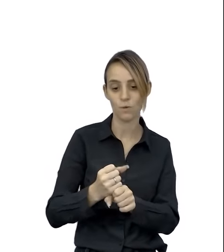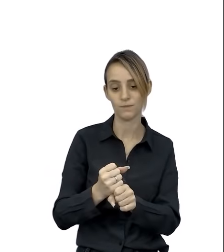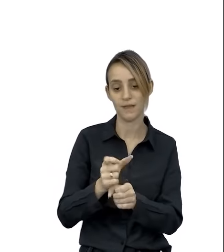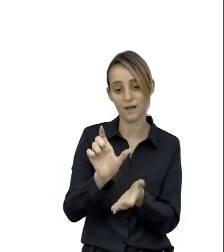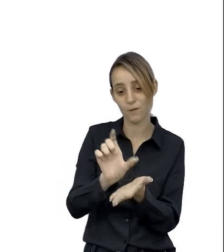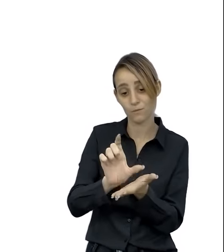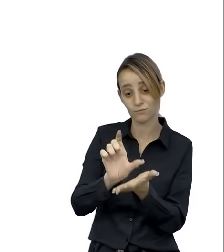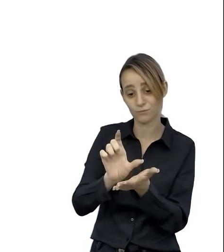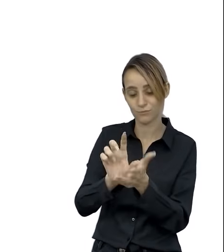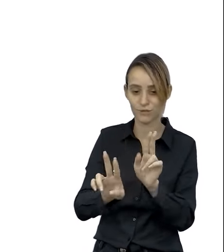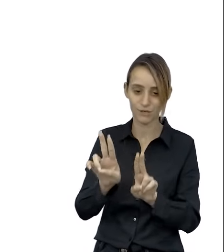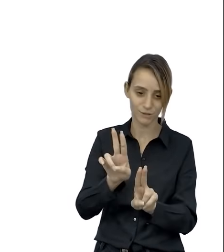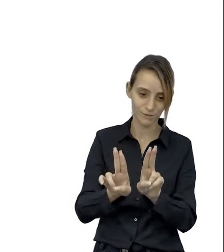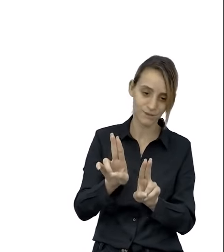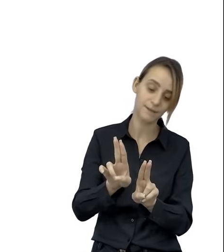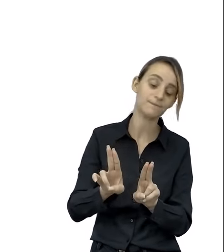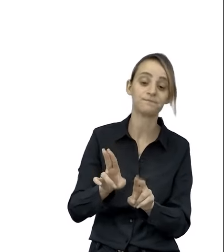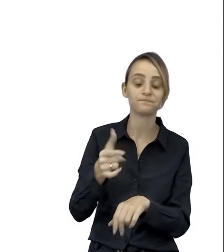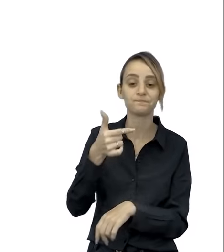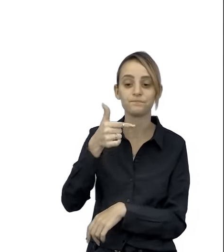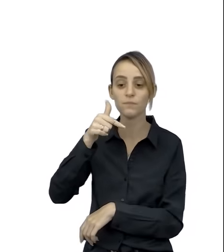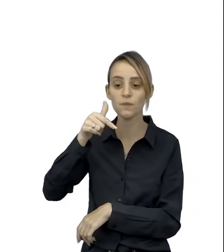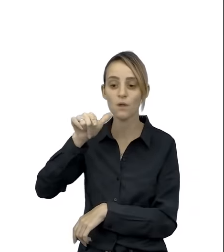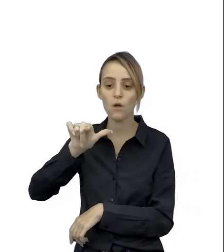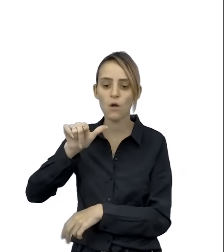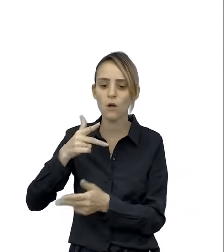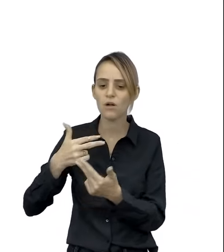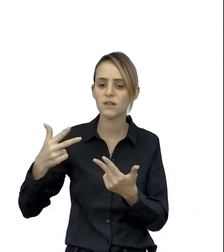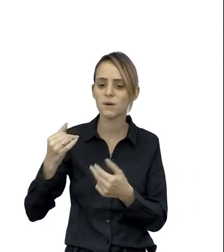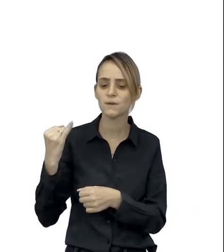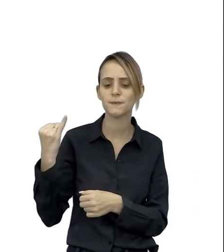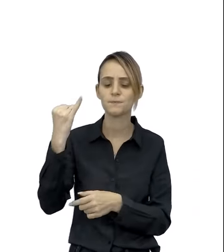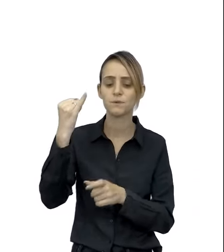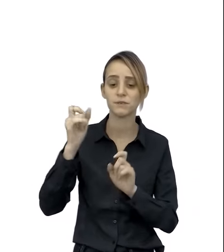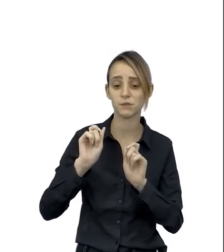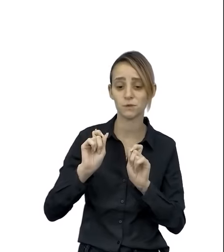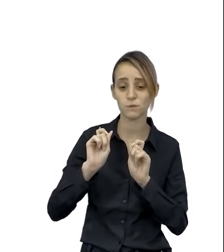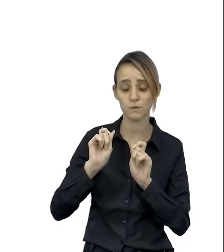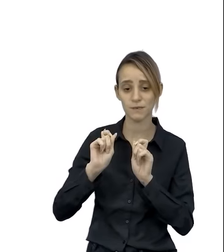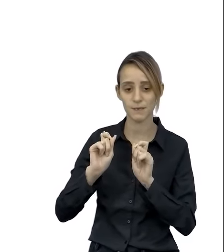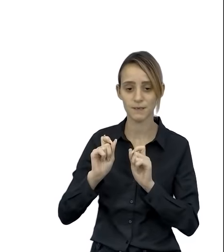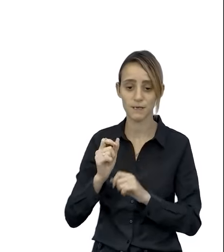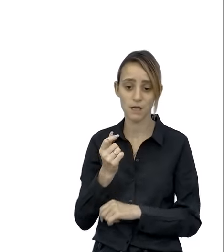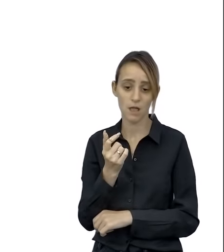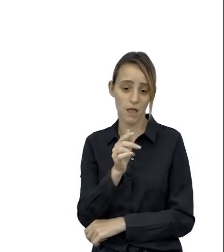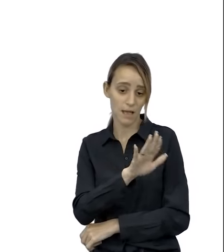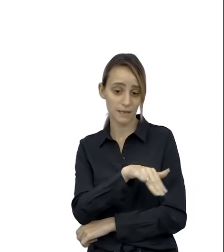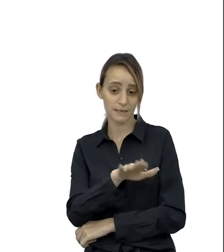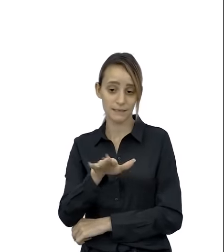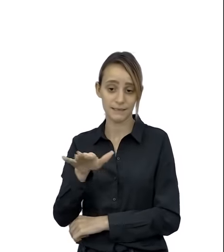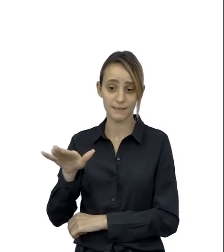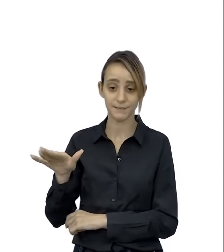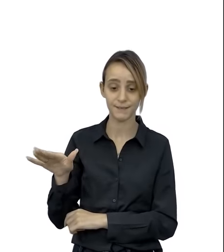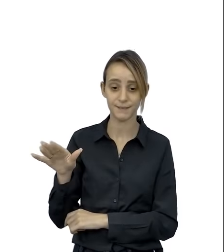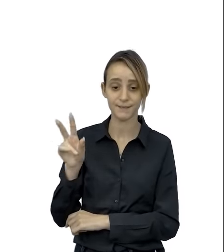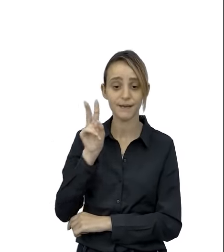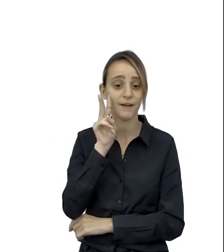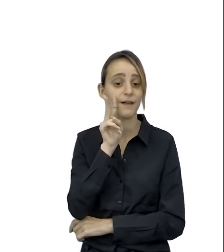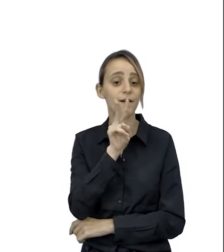Outro aspecto que é importante, que a gente não pode perder de vista, é que uma criança, quando ela vê